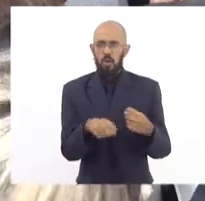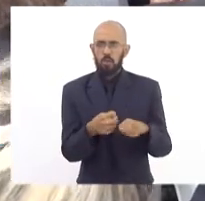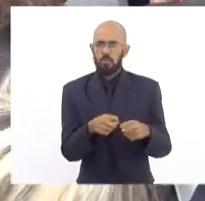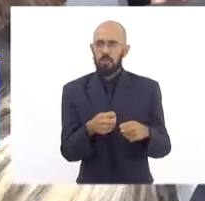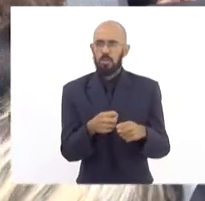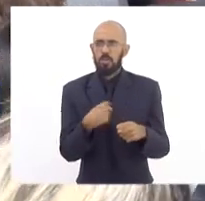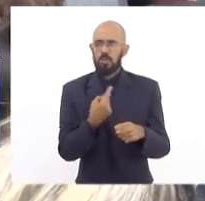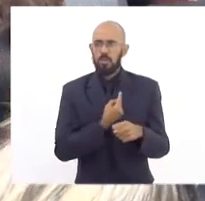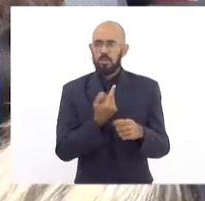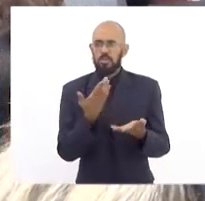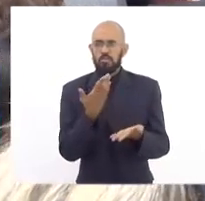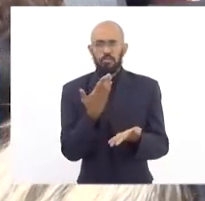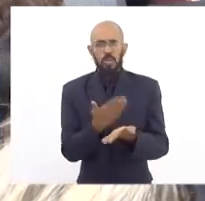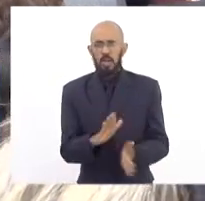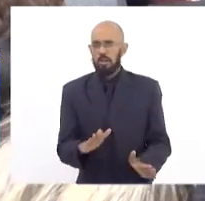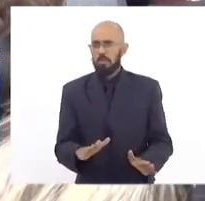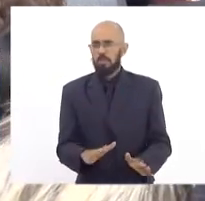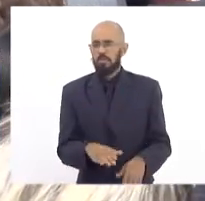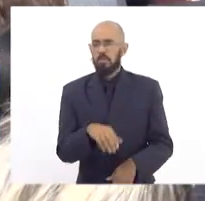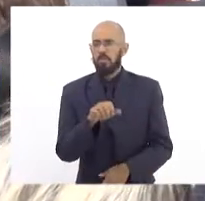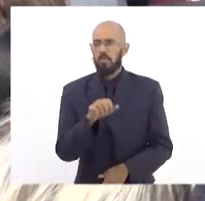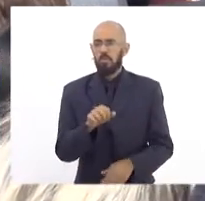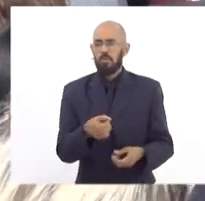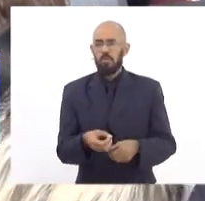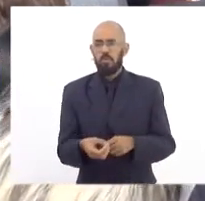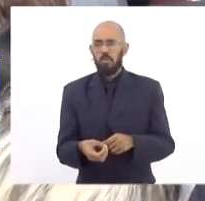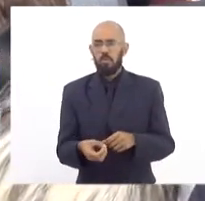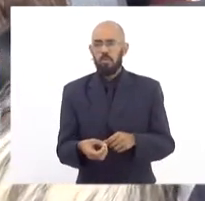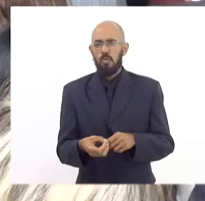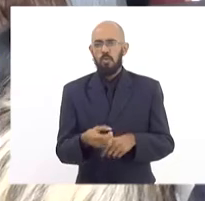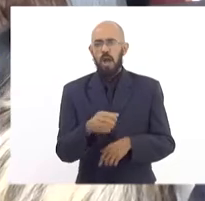com um abono permanência.